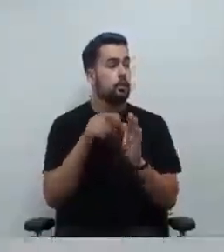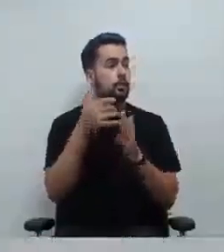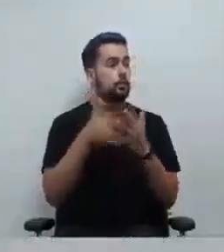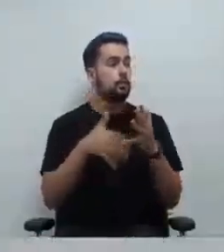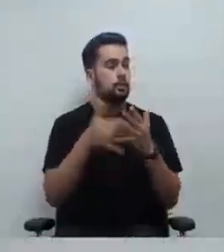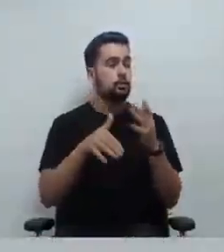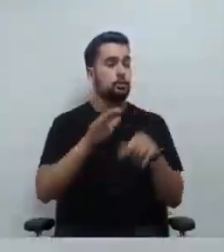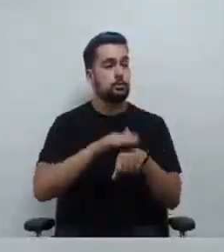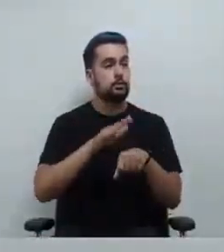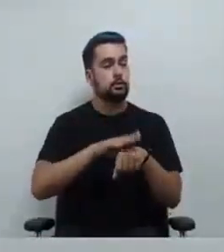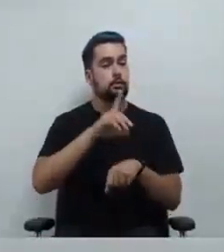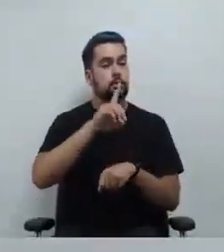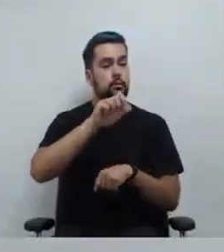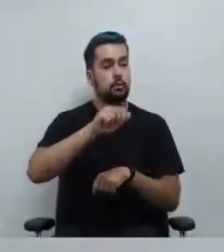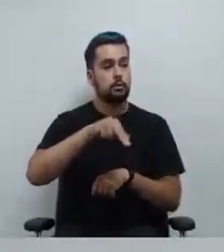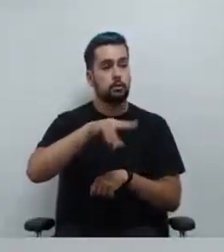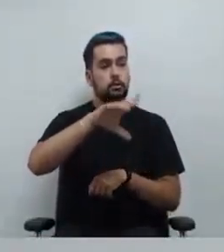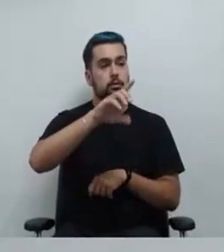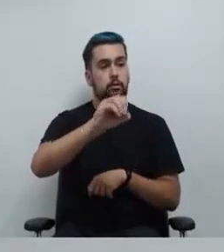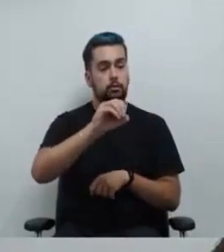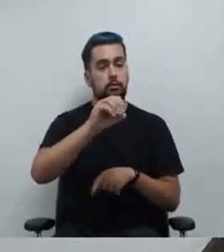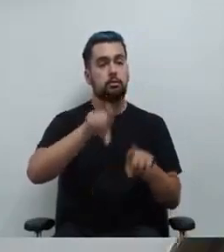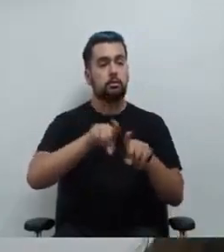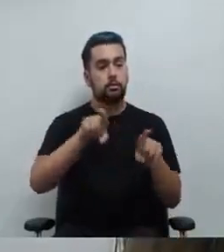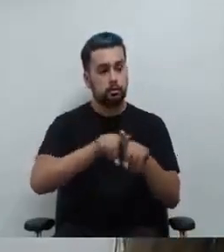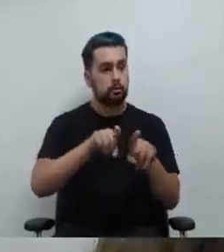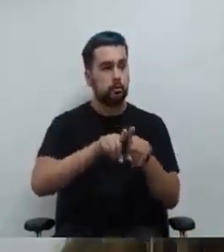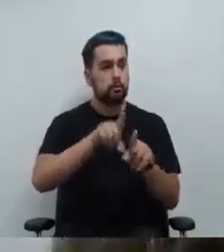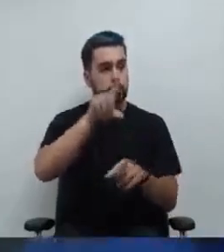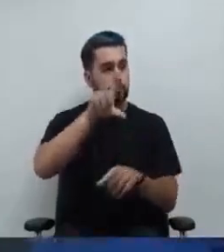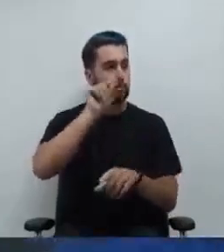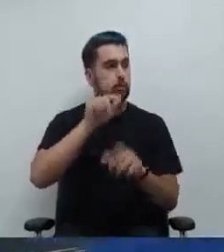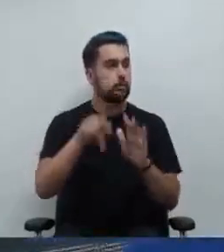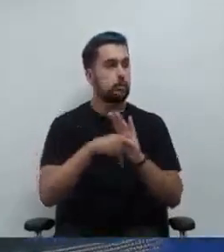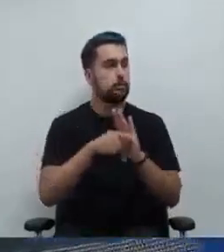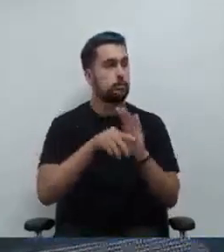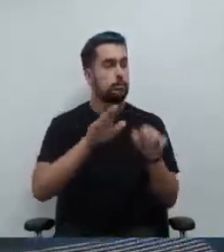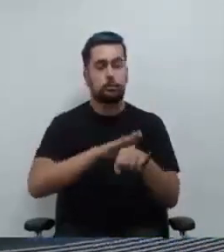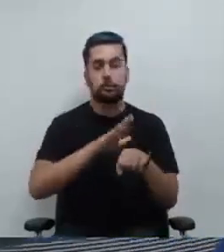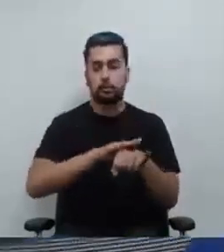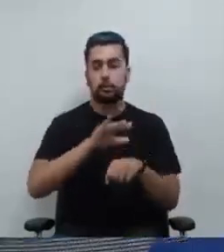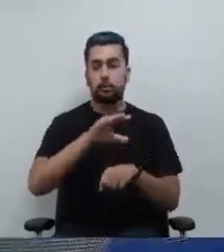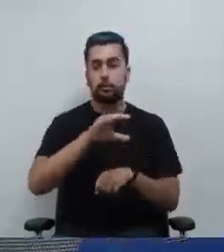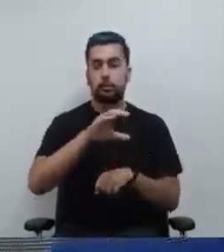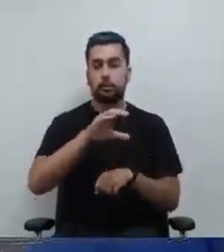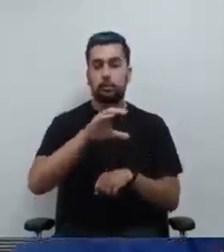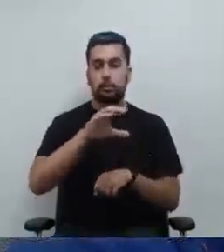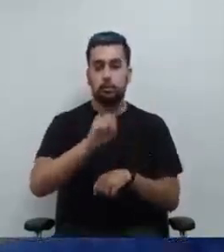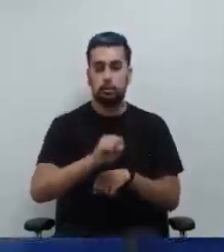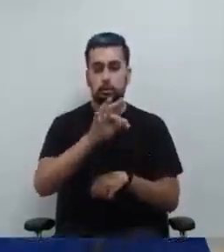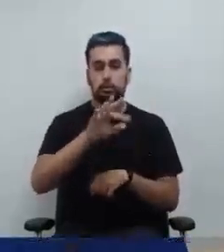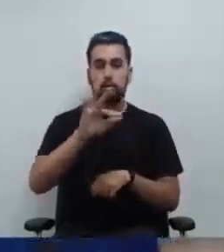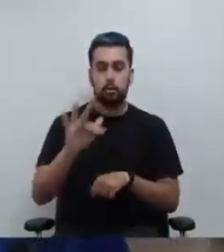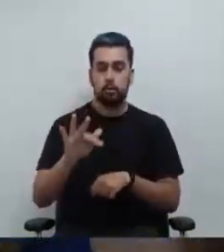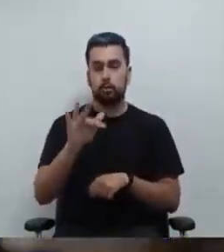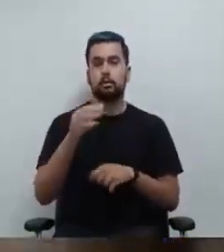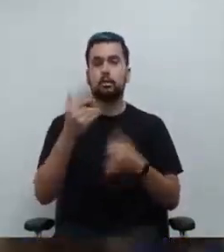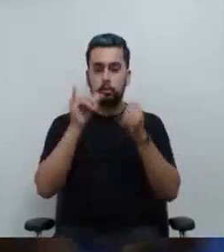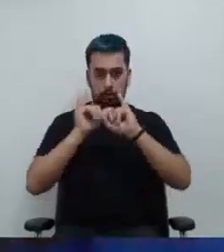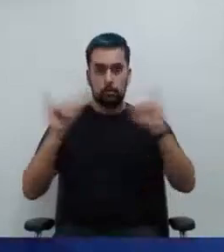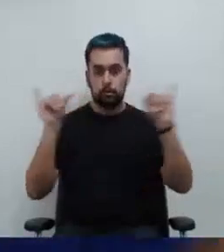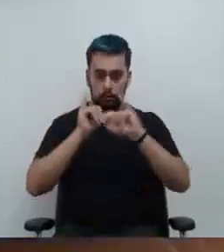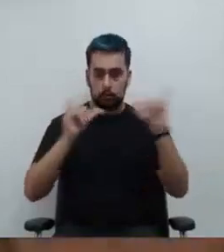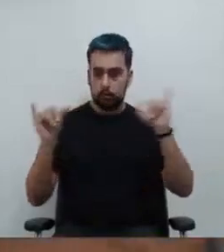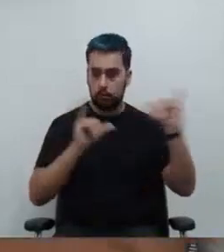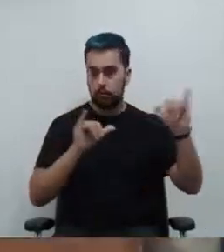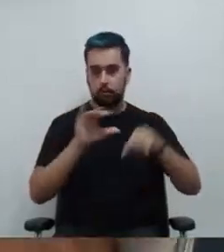defensor público Danilo Ortega, sob o argumento de que a decisão proferida pelo STF na ADI 7314, que declarou inconstitucionais